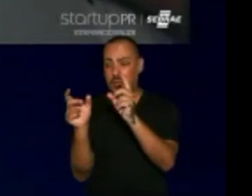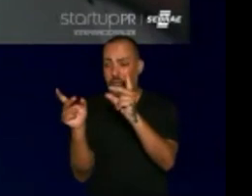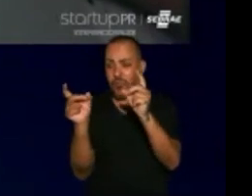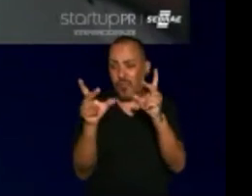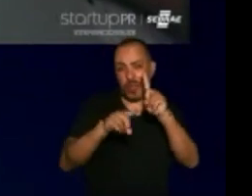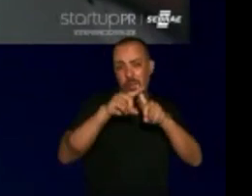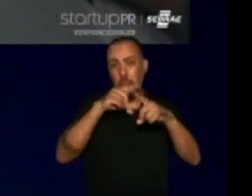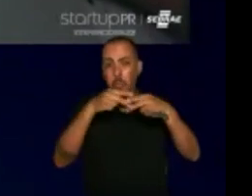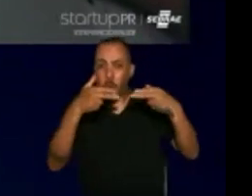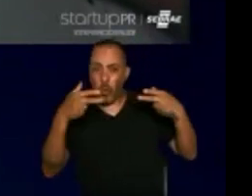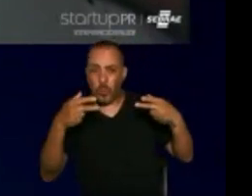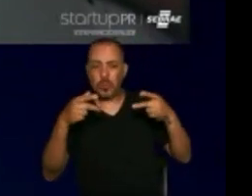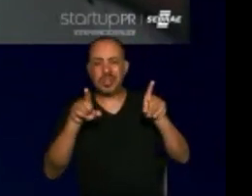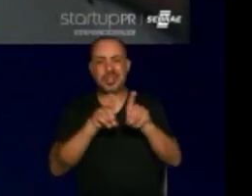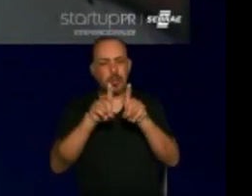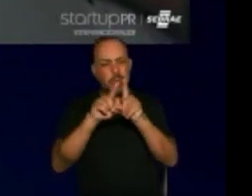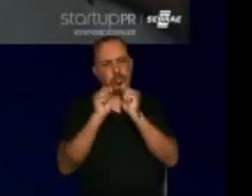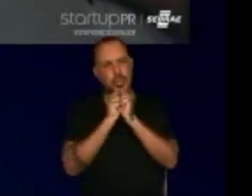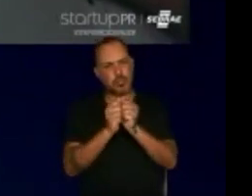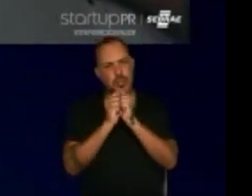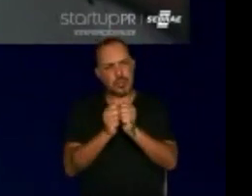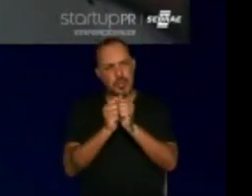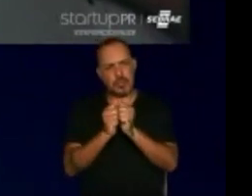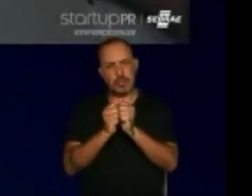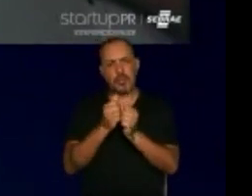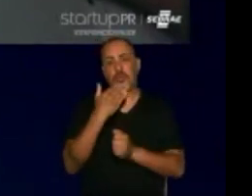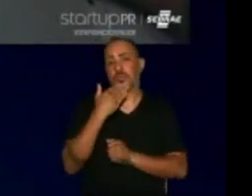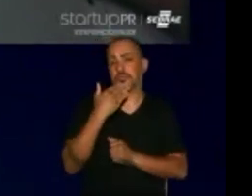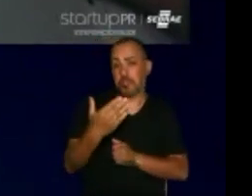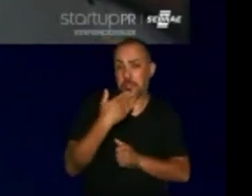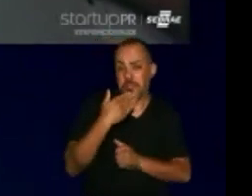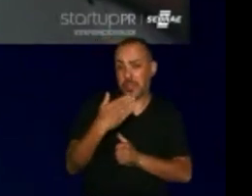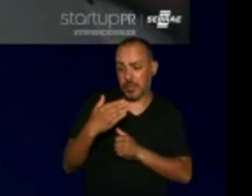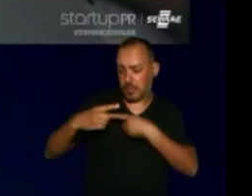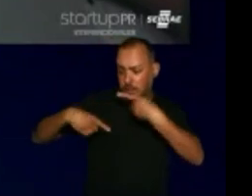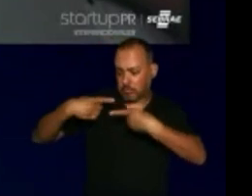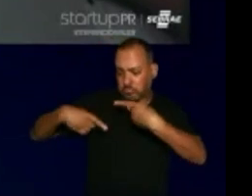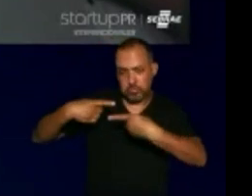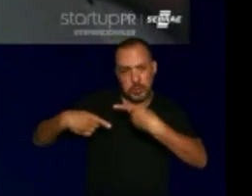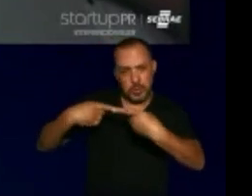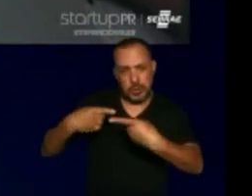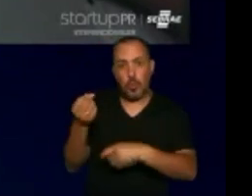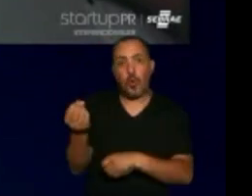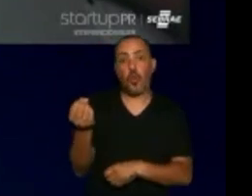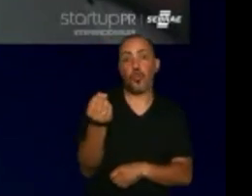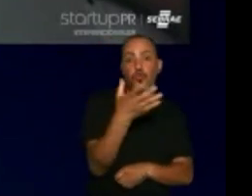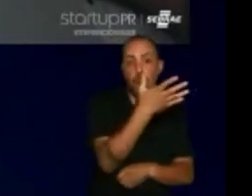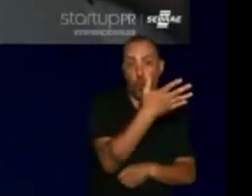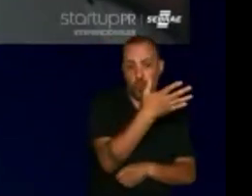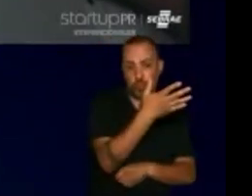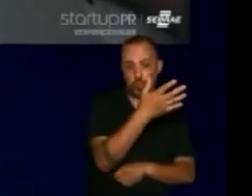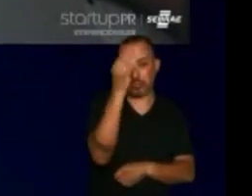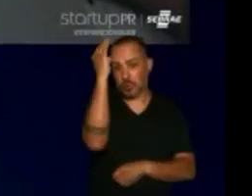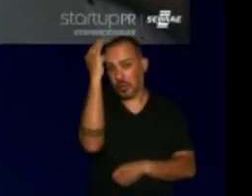produto, acompanhamento de performance de geração da demanda, então, acompanhamento dessa geração de demanda que possa ter por novos clientes no mercado europeu,